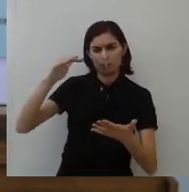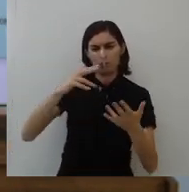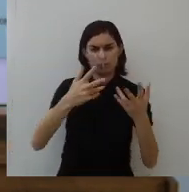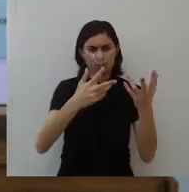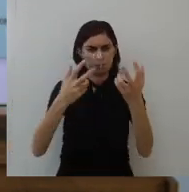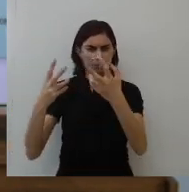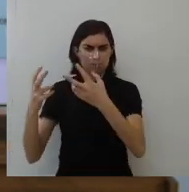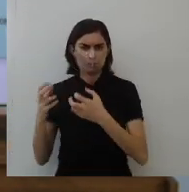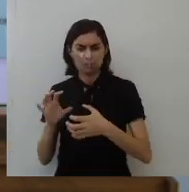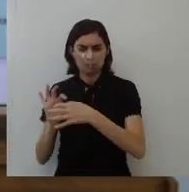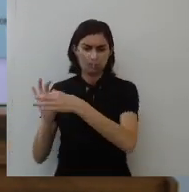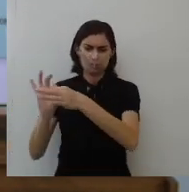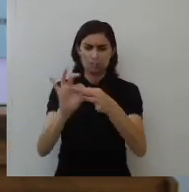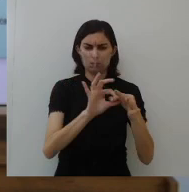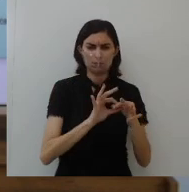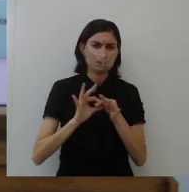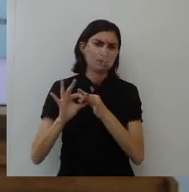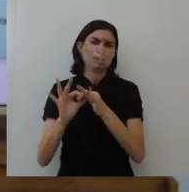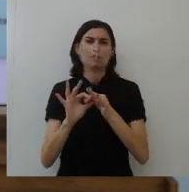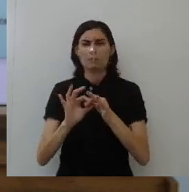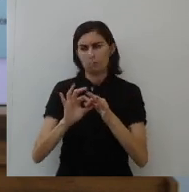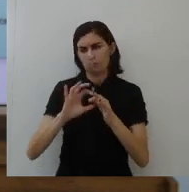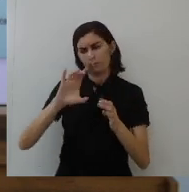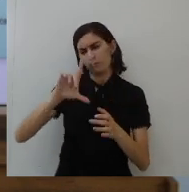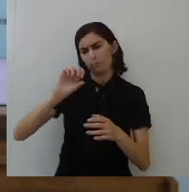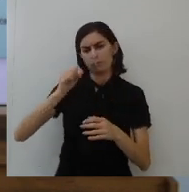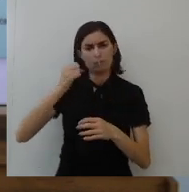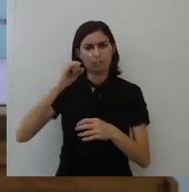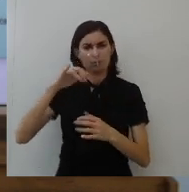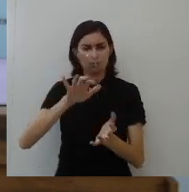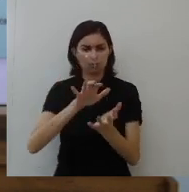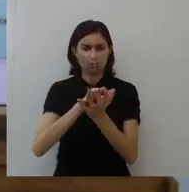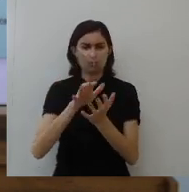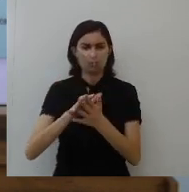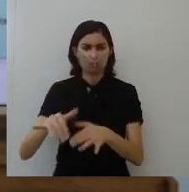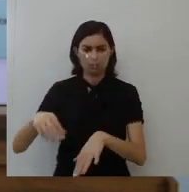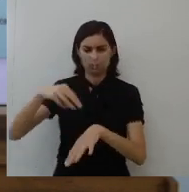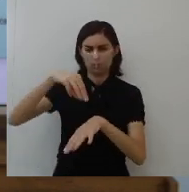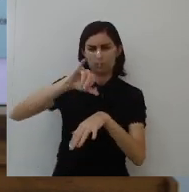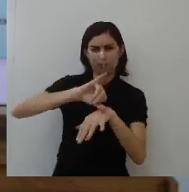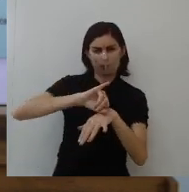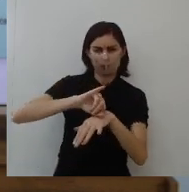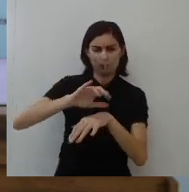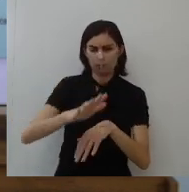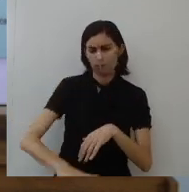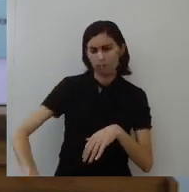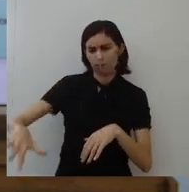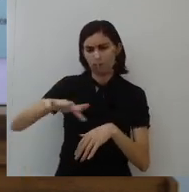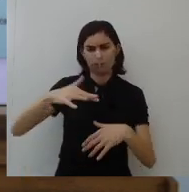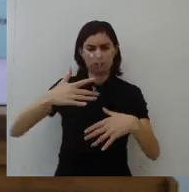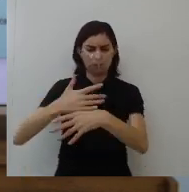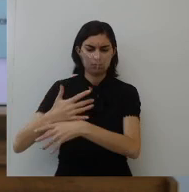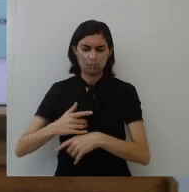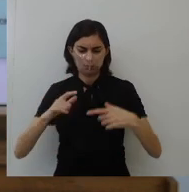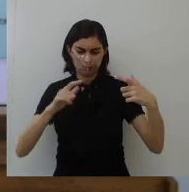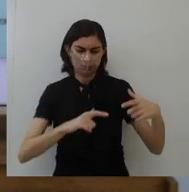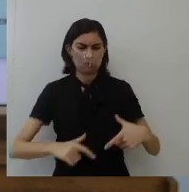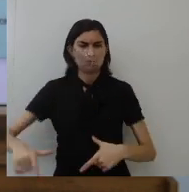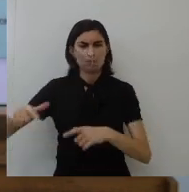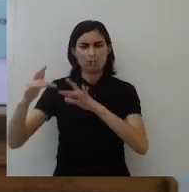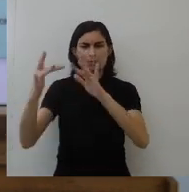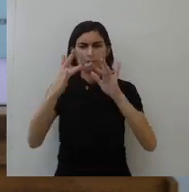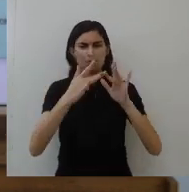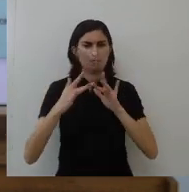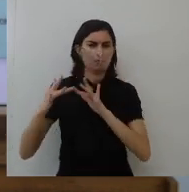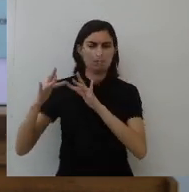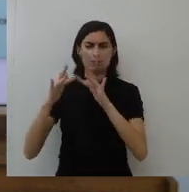uma interconexão clássica, né? Recife sendo a metrópole regional, a cidade local se conectando